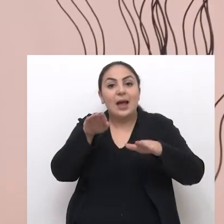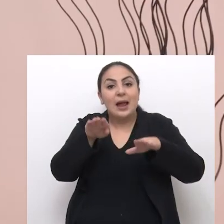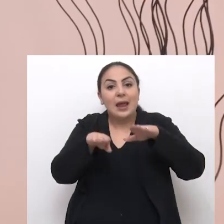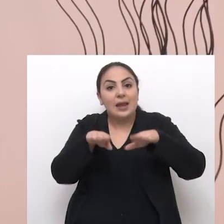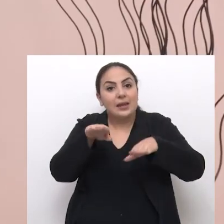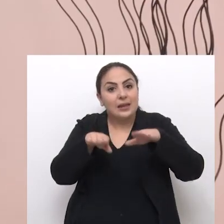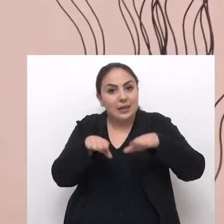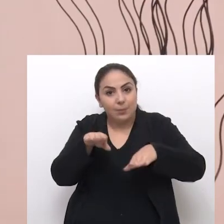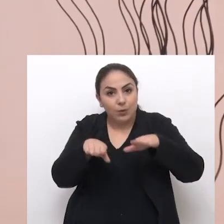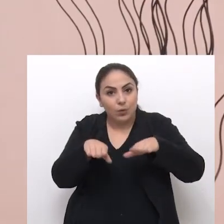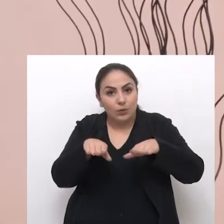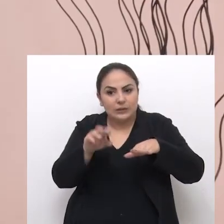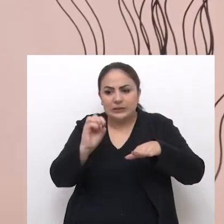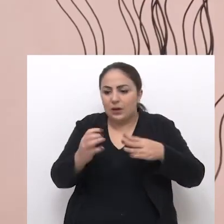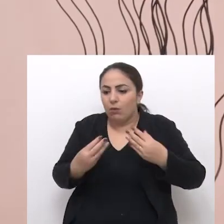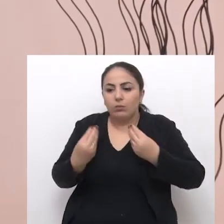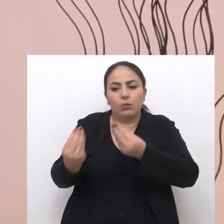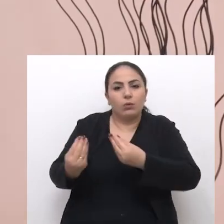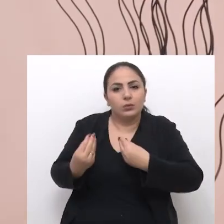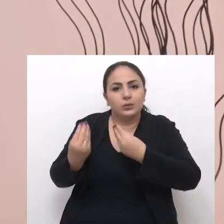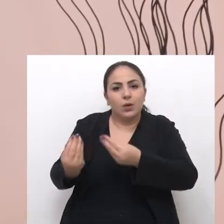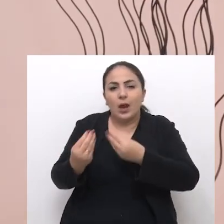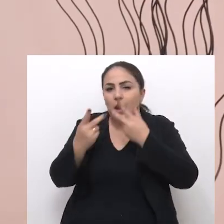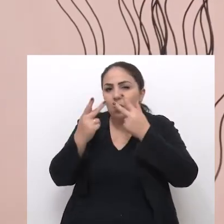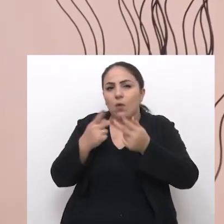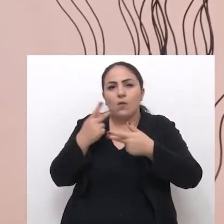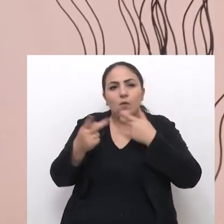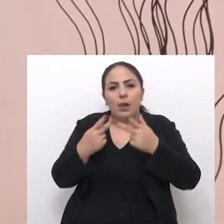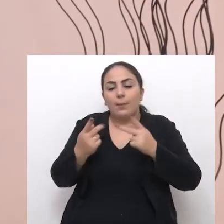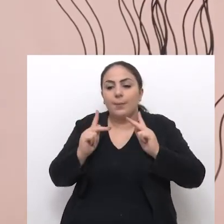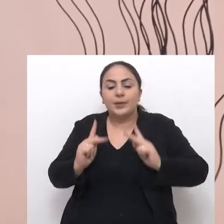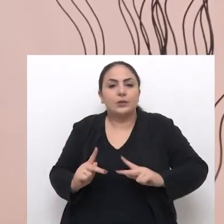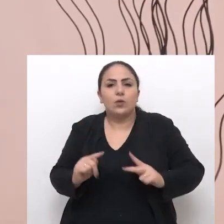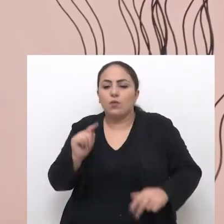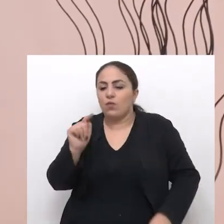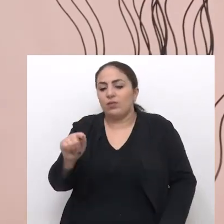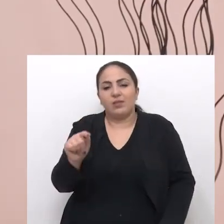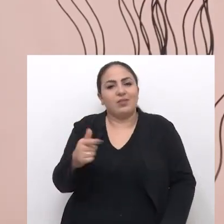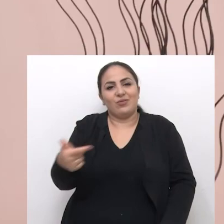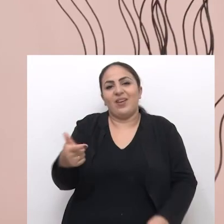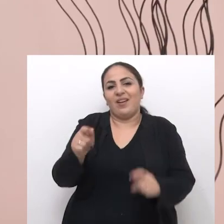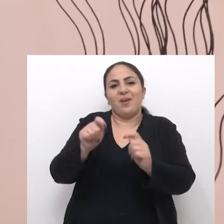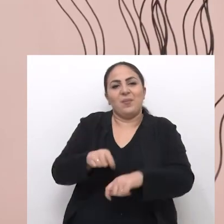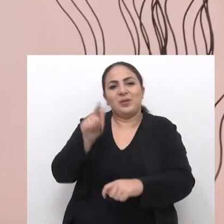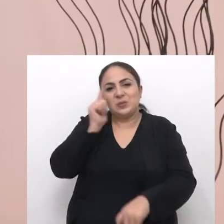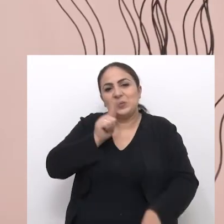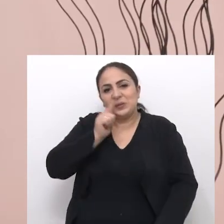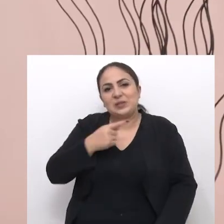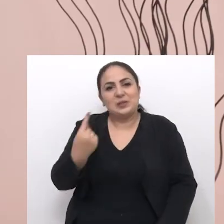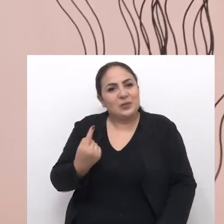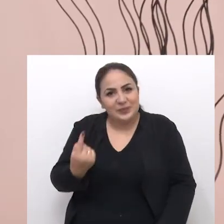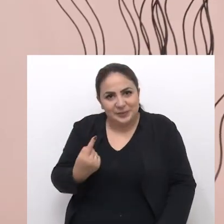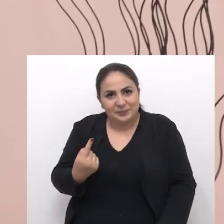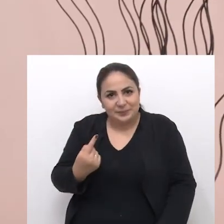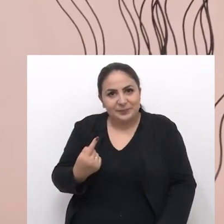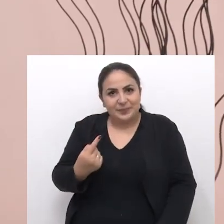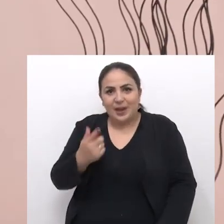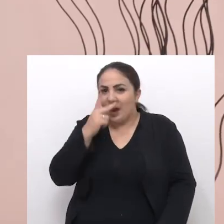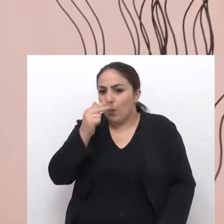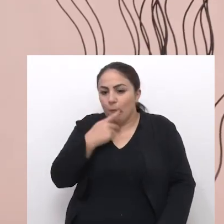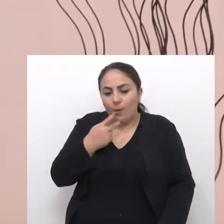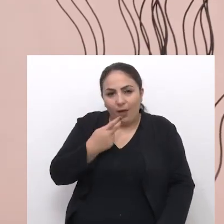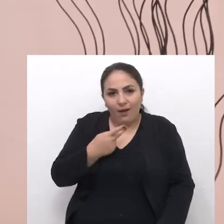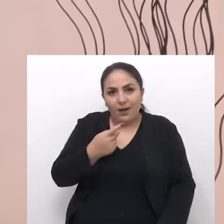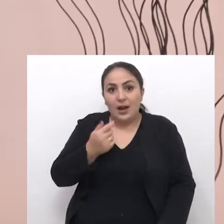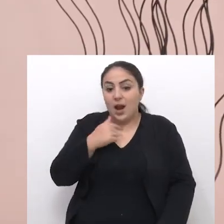ter equilíbrio. Então, quando eu dou demais, é como se eu dissesse para outra pessoa: você não é capaz de conseguir isso sozinho. É